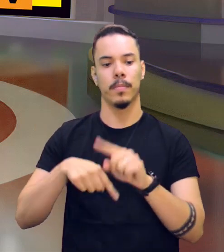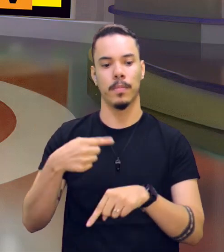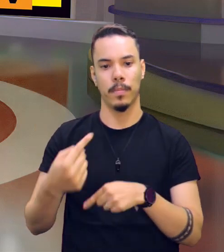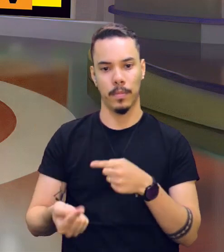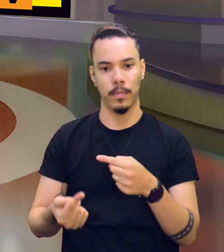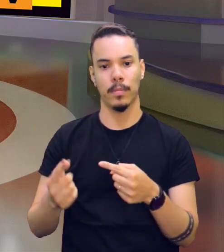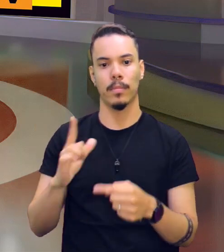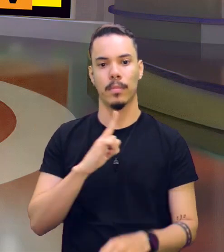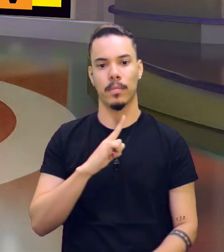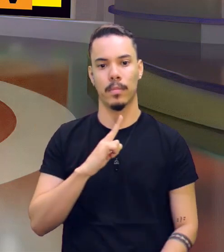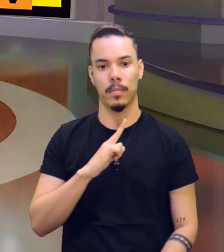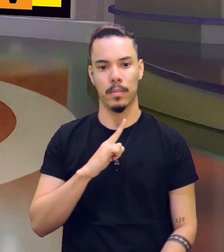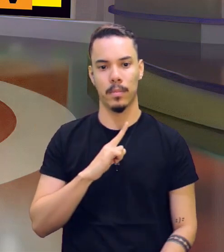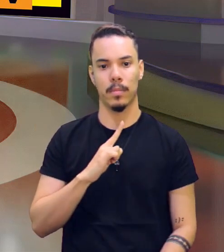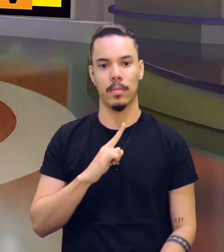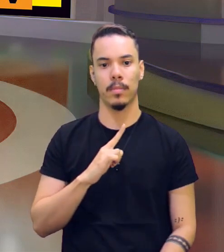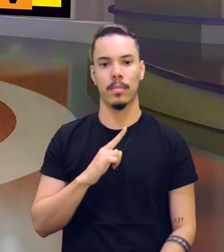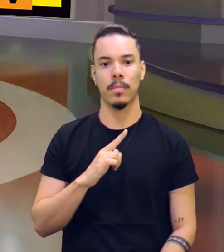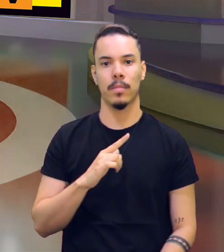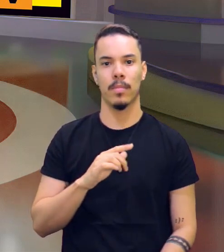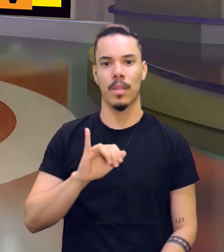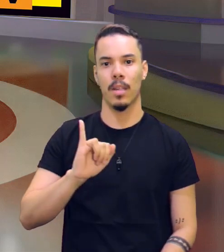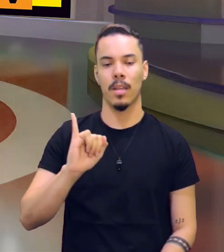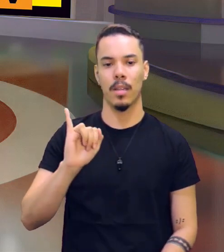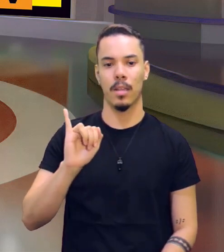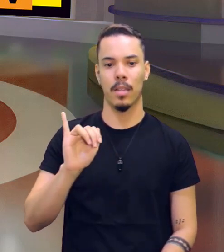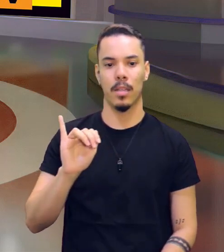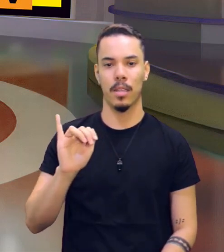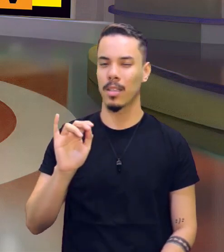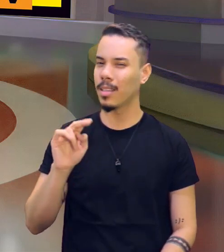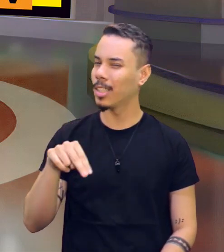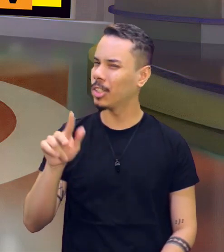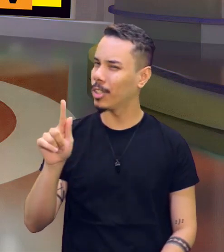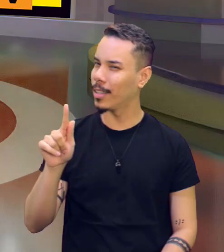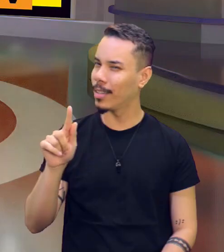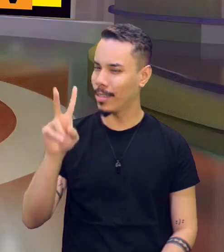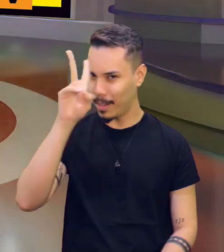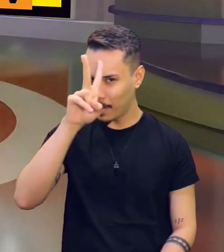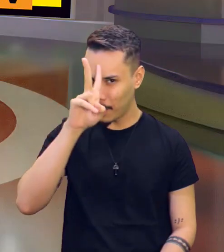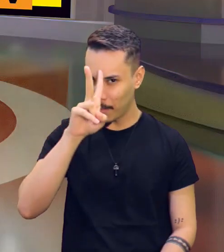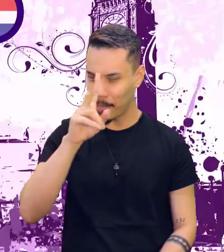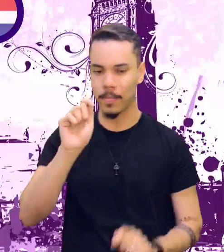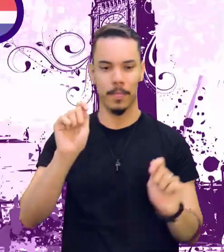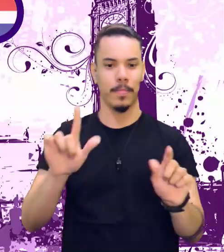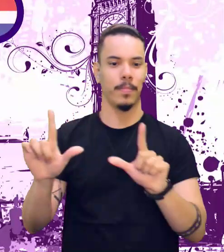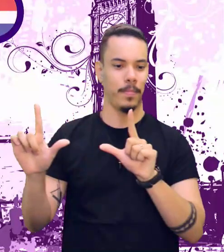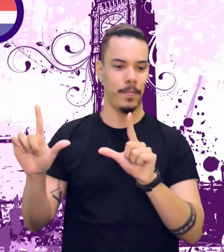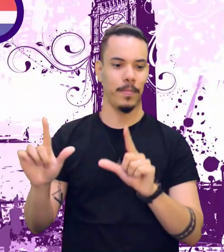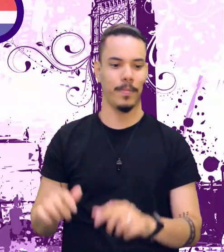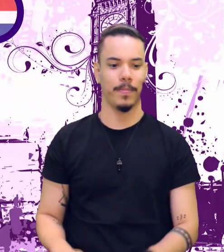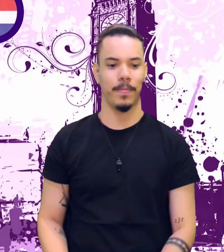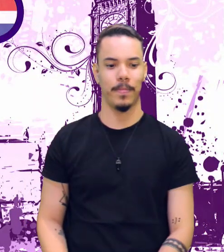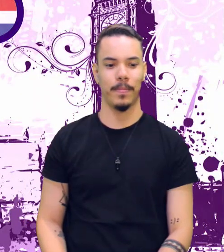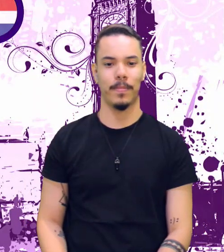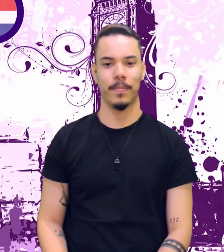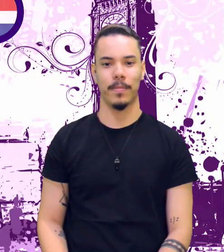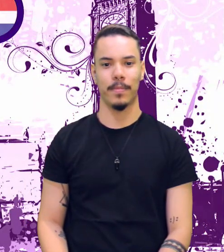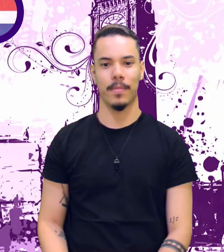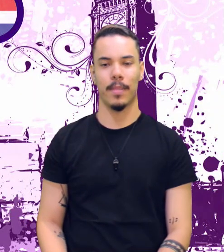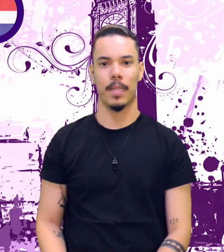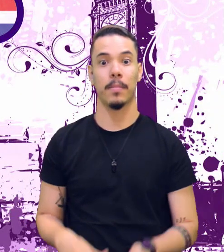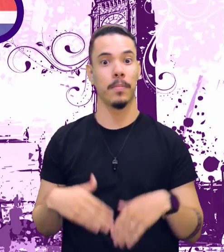vem com ele vem com in com vamos lembrar Let's Go então